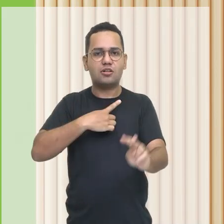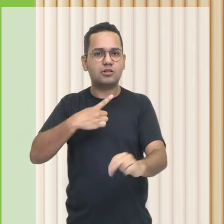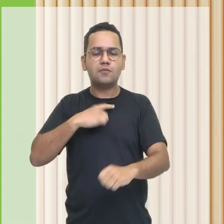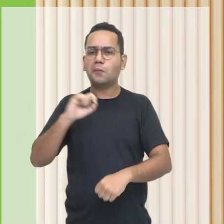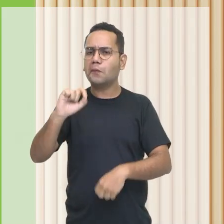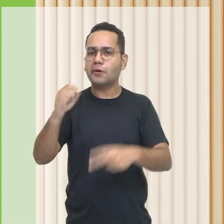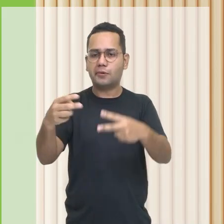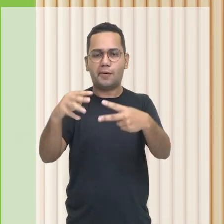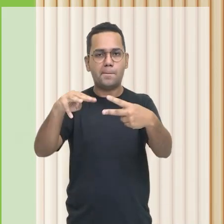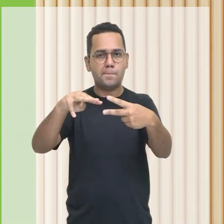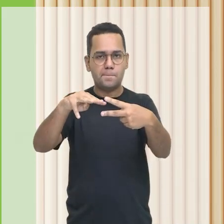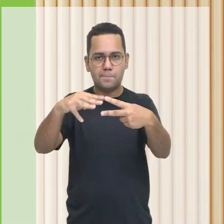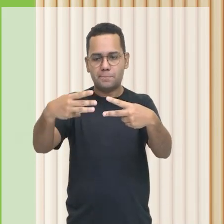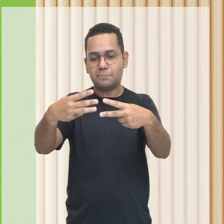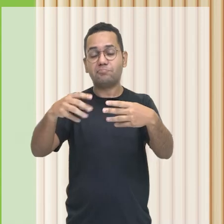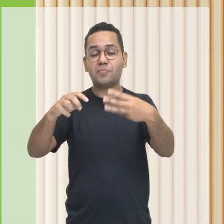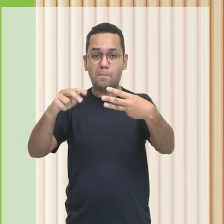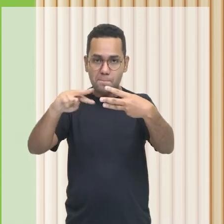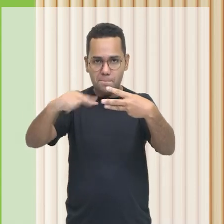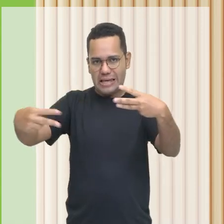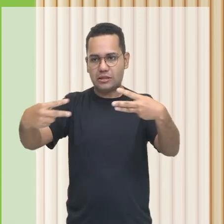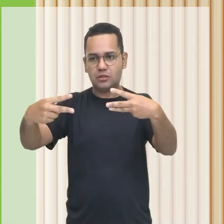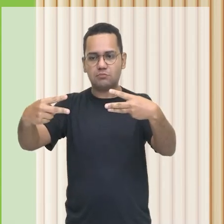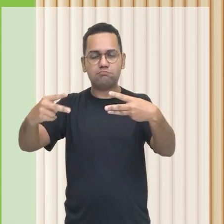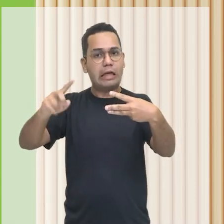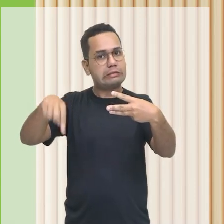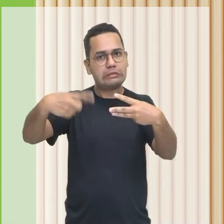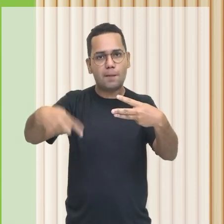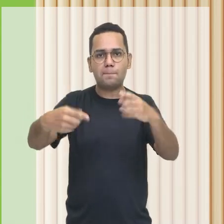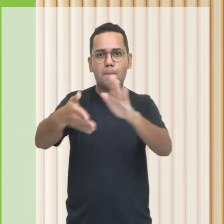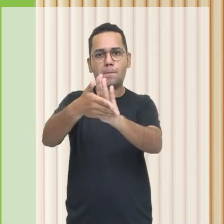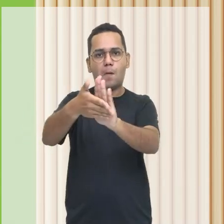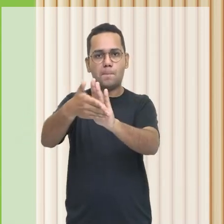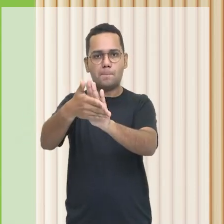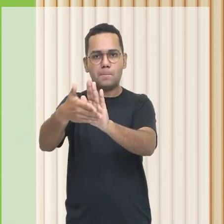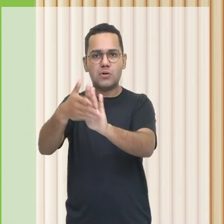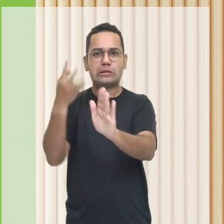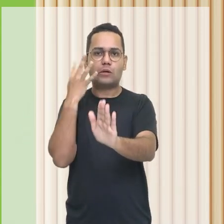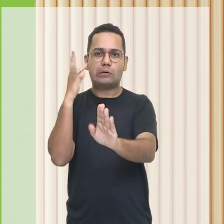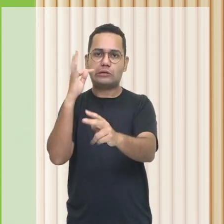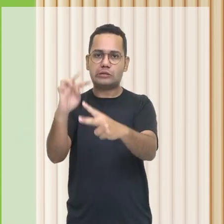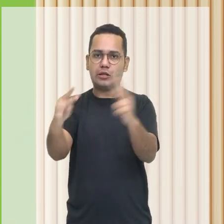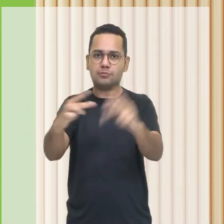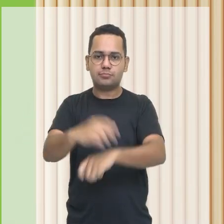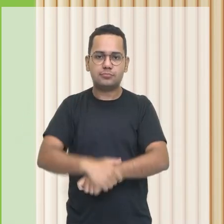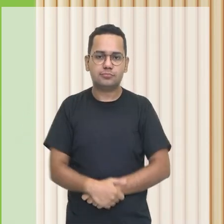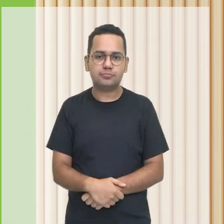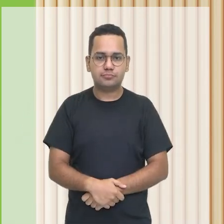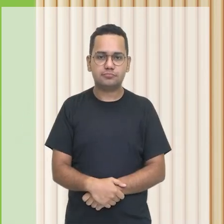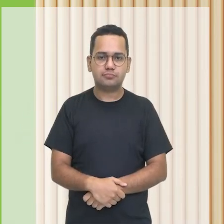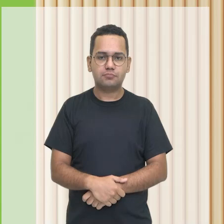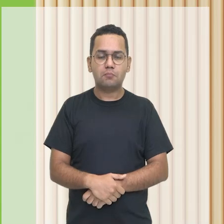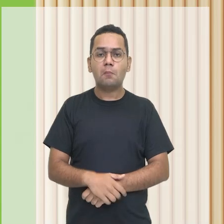os conceitos genéticos depois, certo? Então, ele não soube,